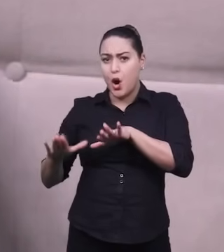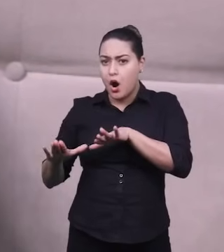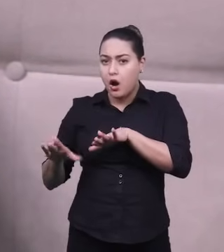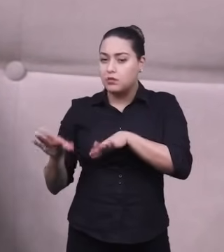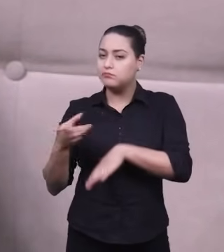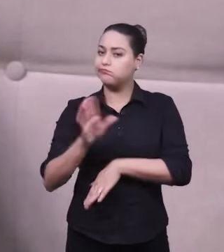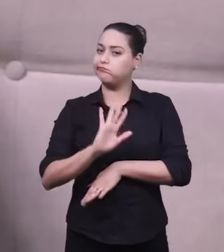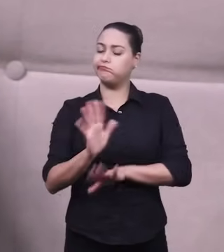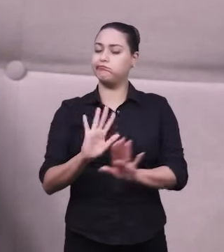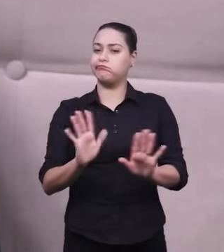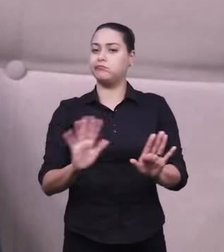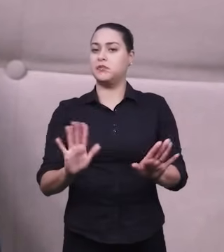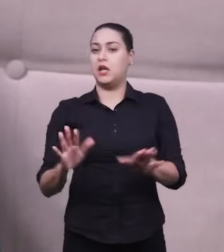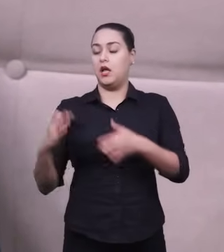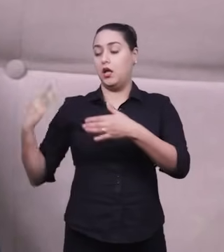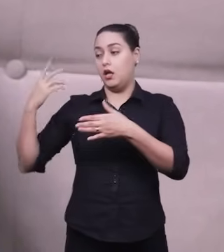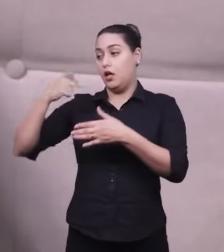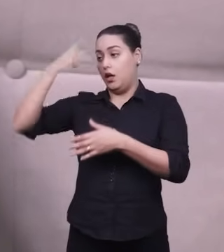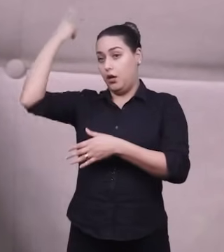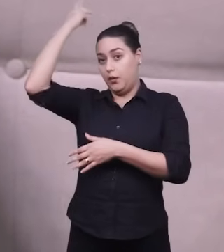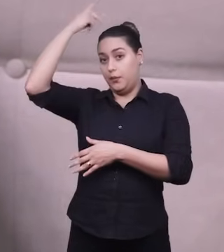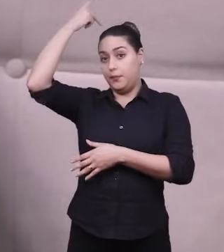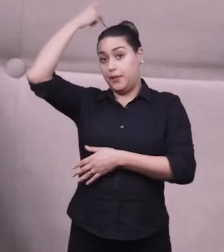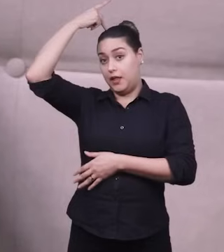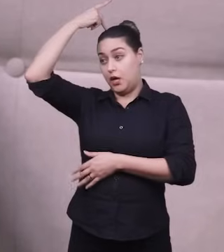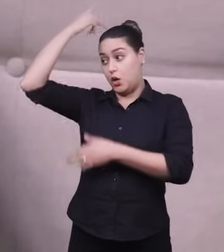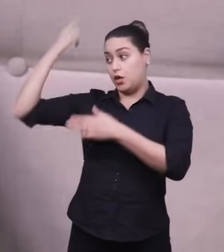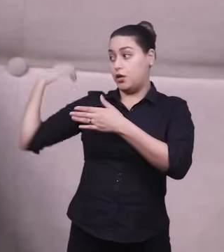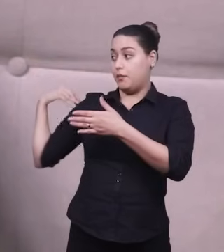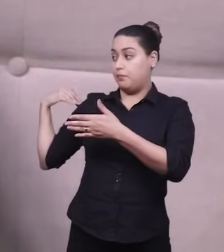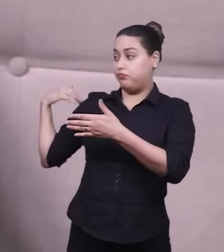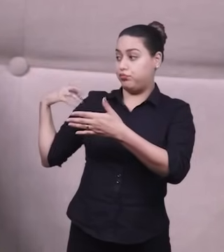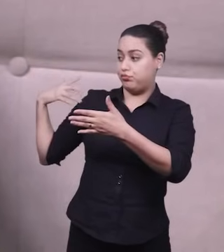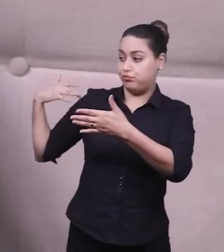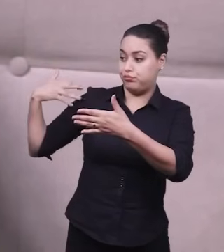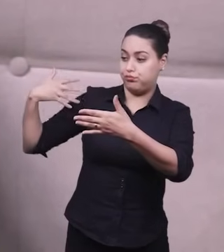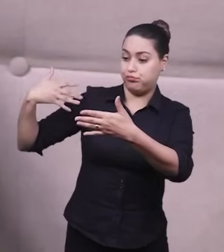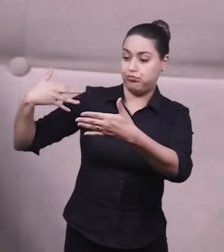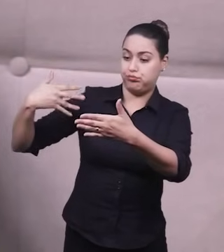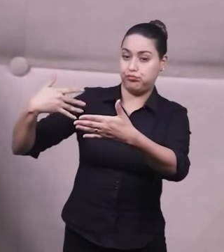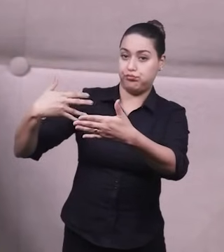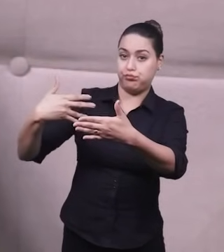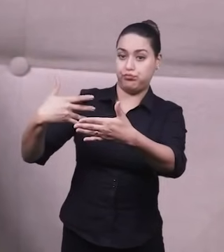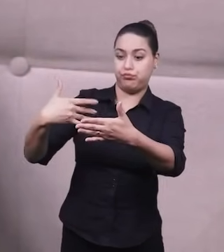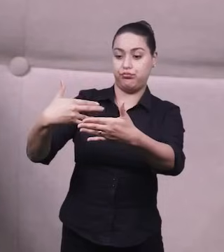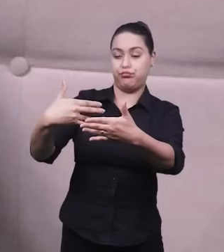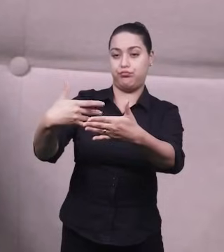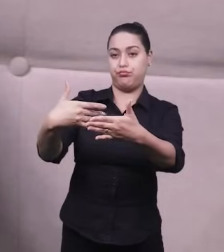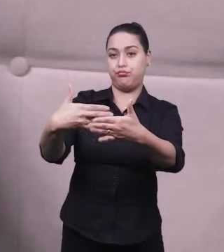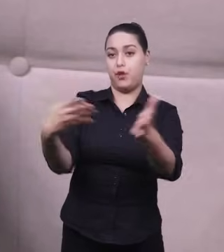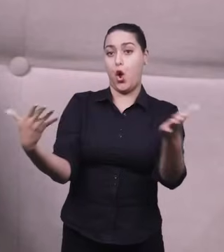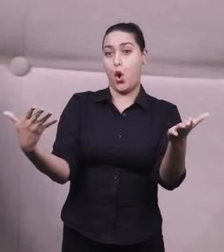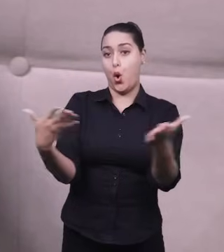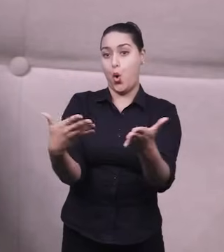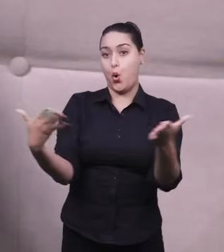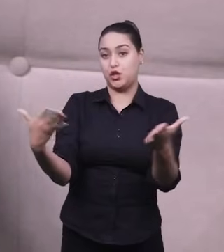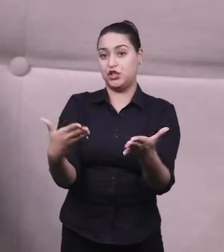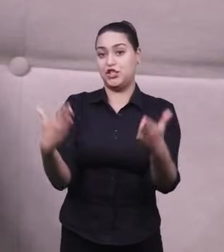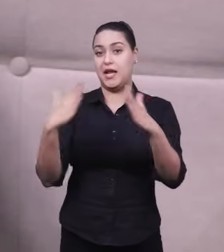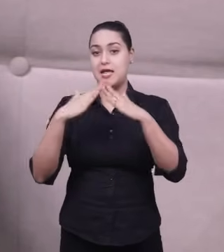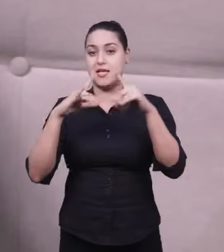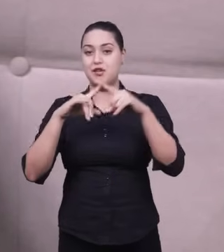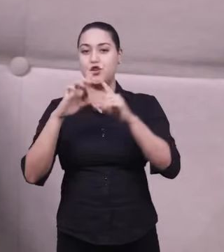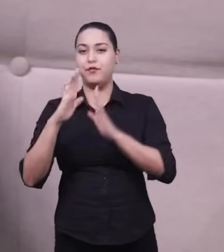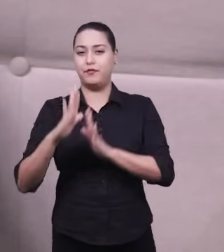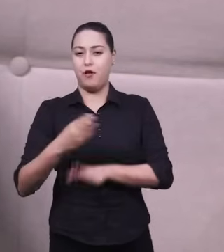momento. Todos os efeitos dessa dispensação são vividos hoje pela Igreja